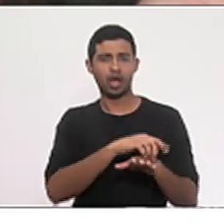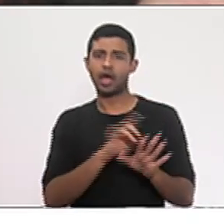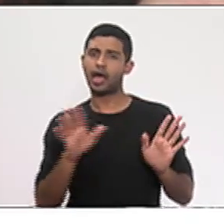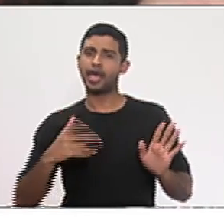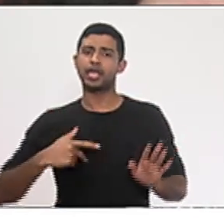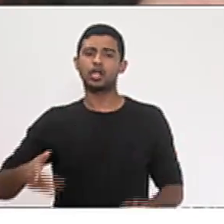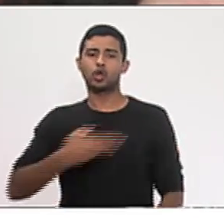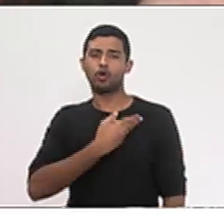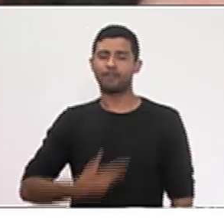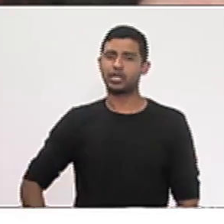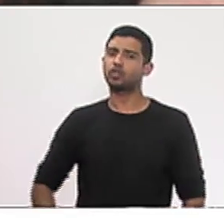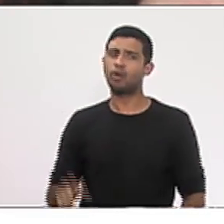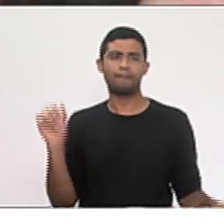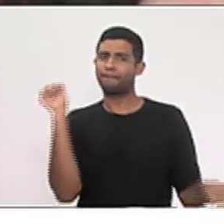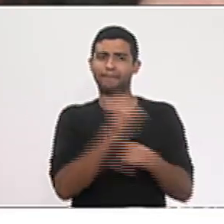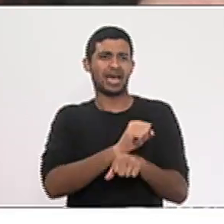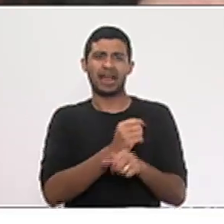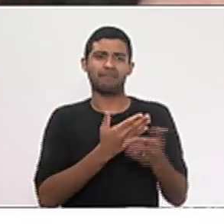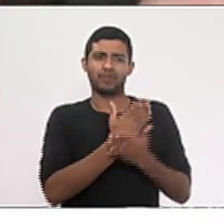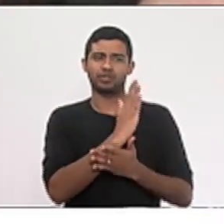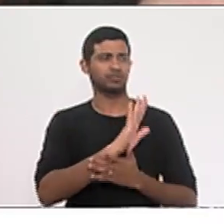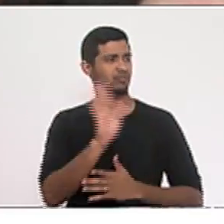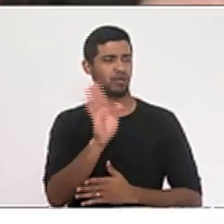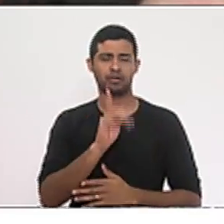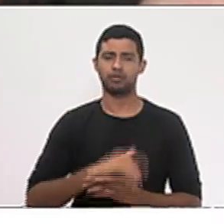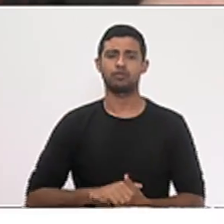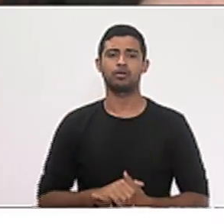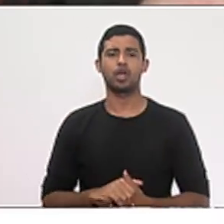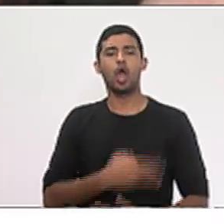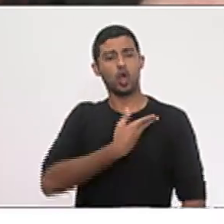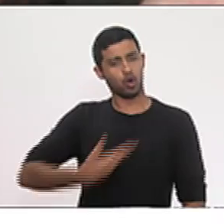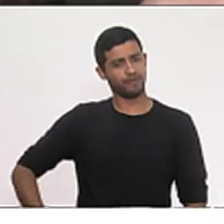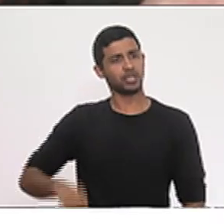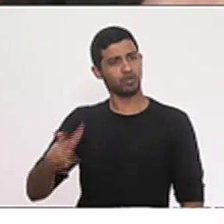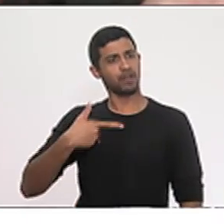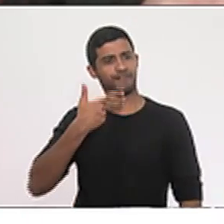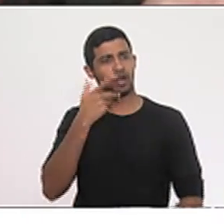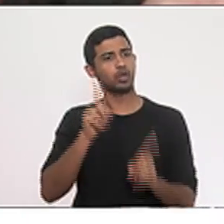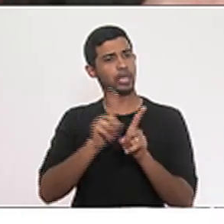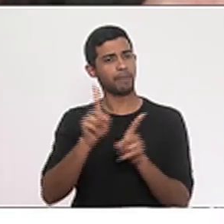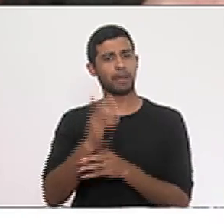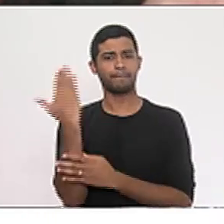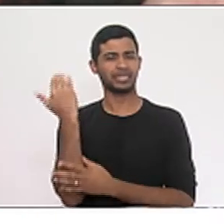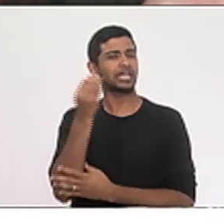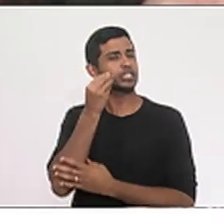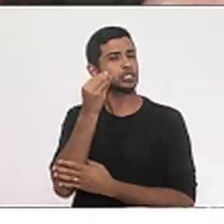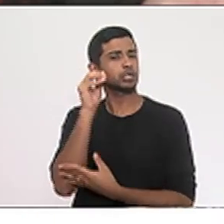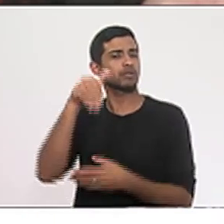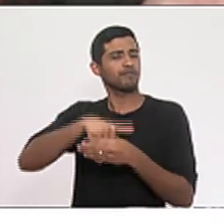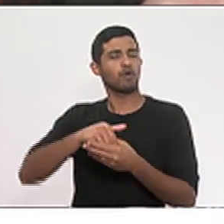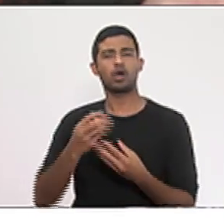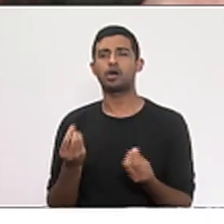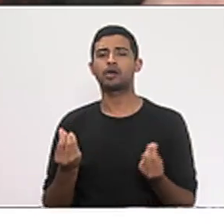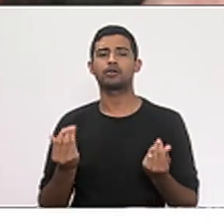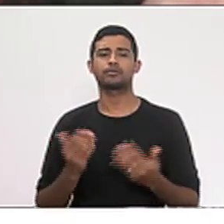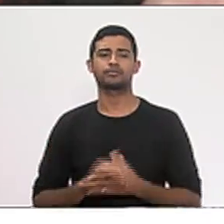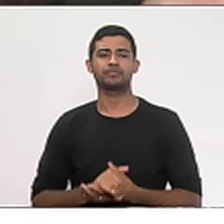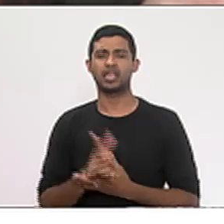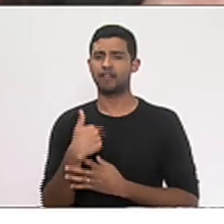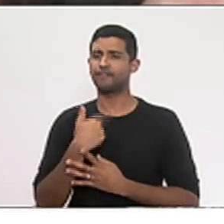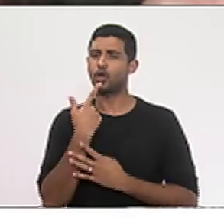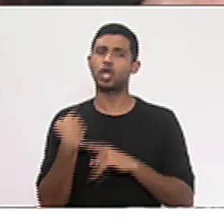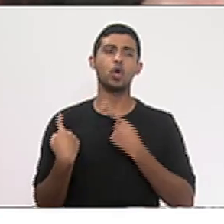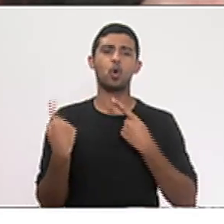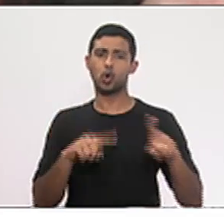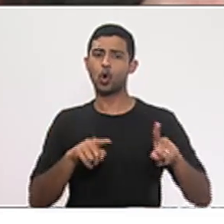que era preciso vetar o projeto. O governador também mencionou durante a campanha, enquanto candidato, que era contra